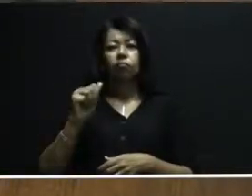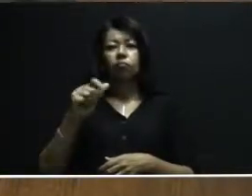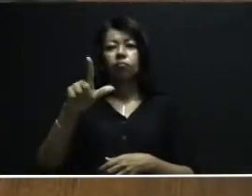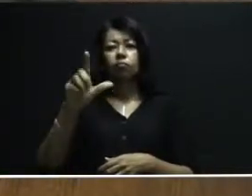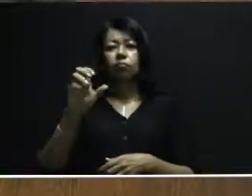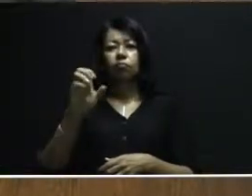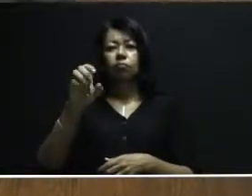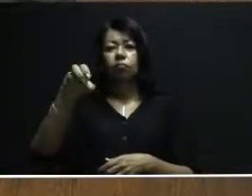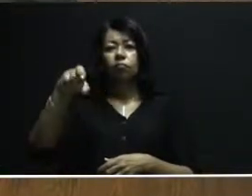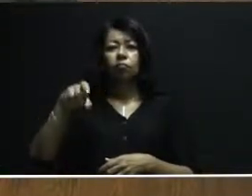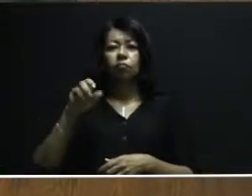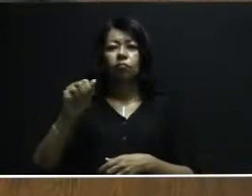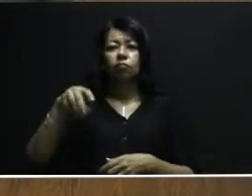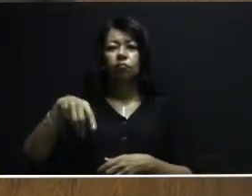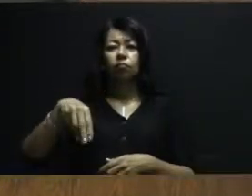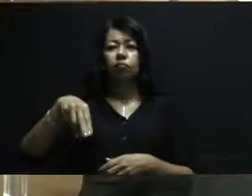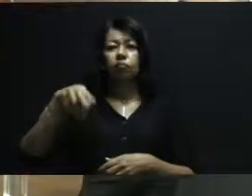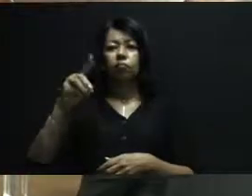Alexander José Guedes.